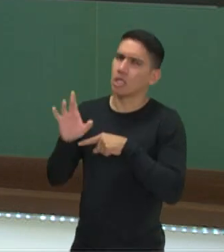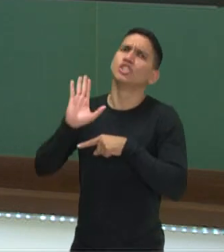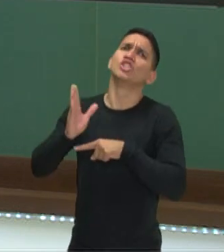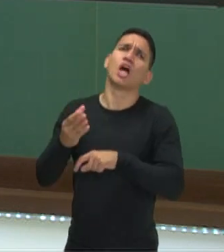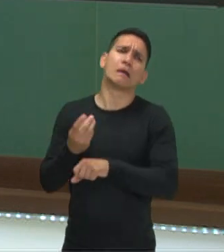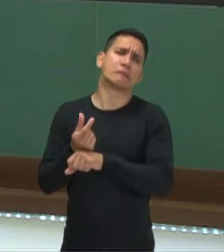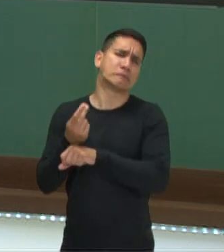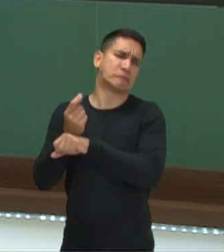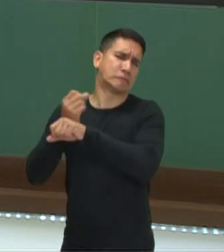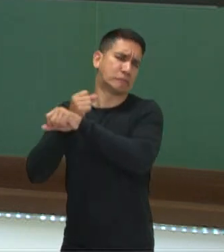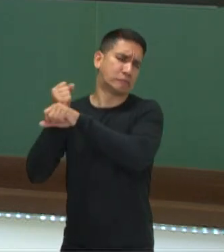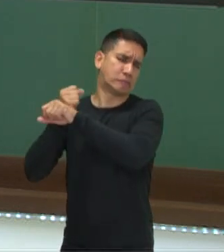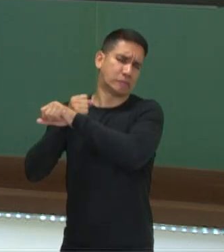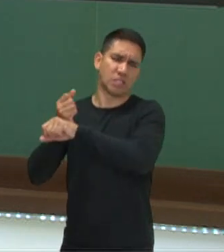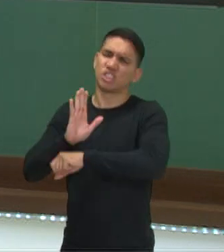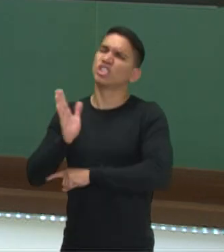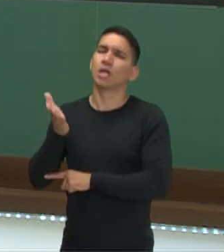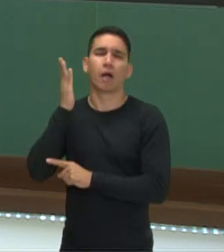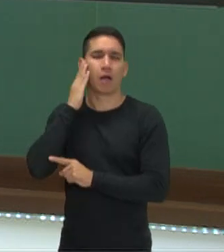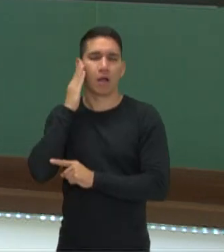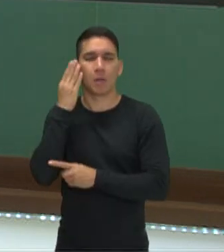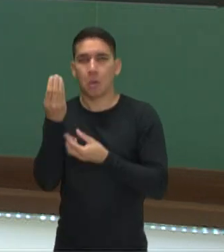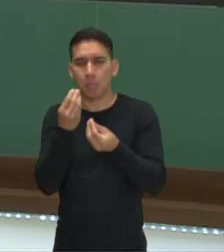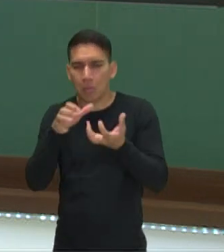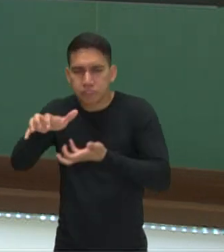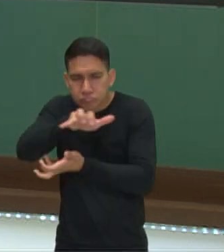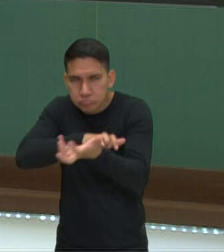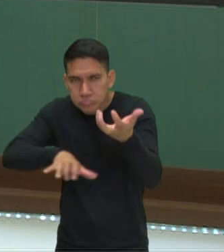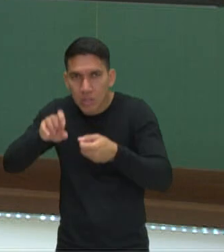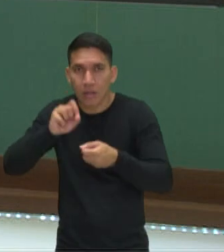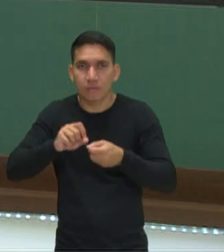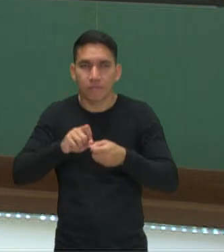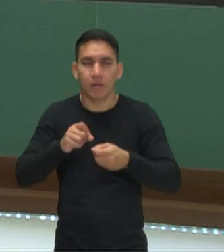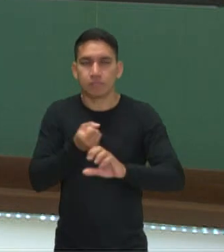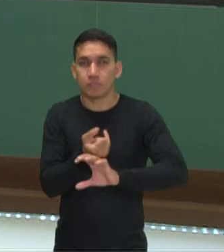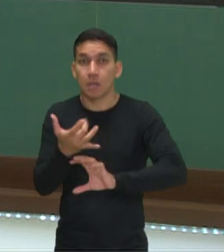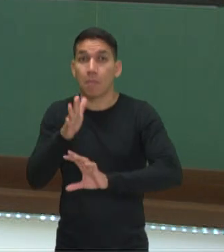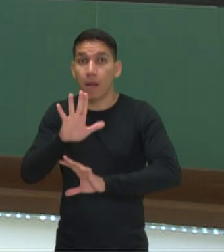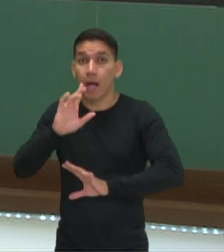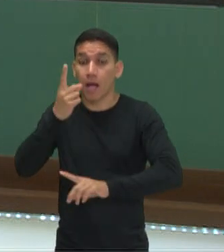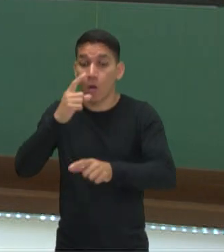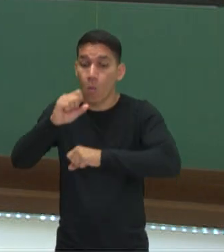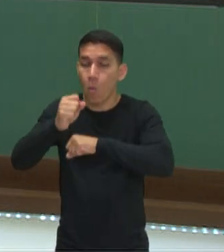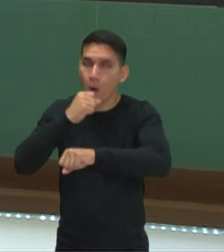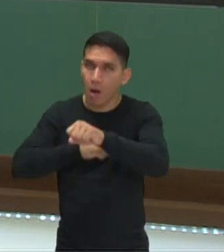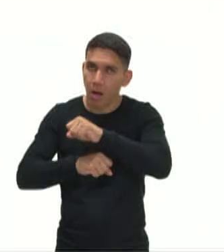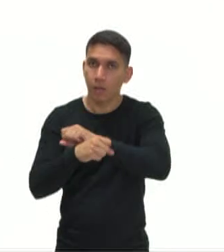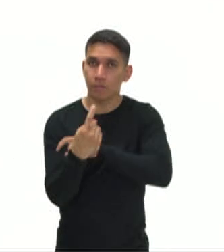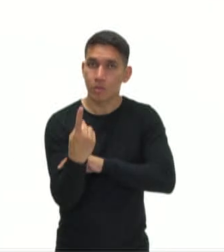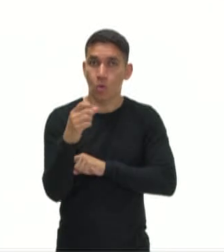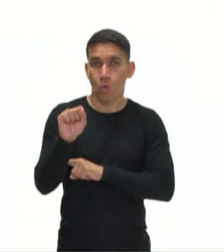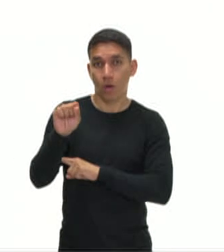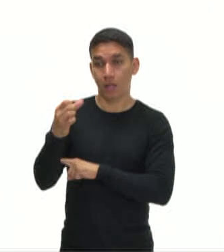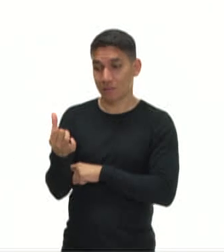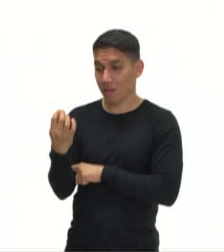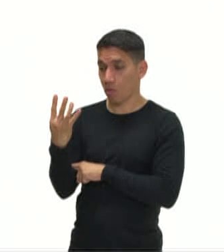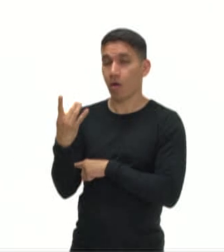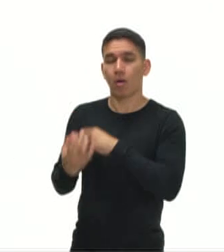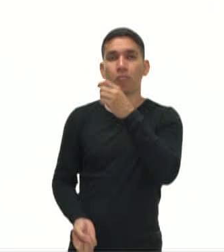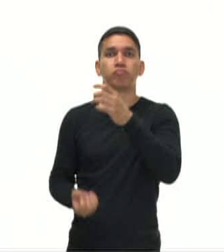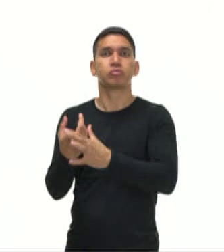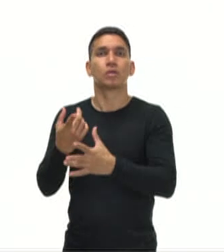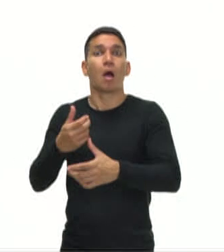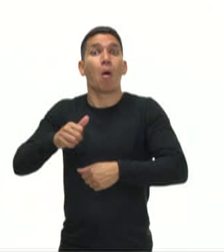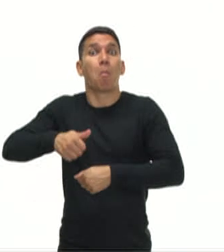né? Faz um tempinho que nós conhecemos essa reação. Mas foi em 1864 que se desenvolveu o primeiro